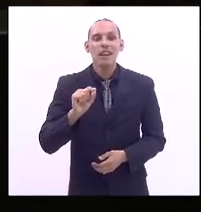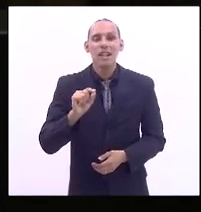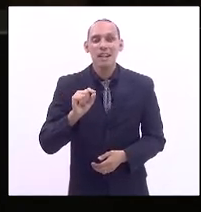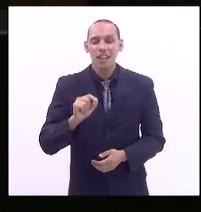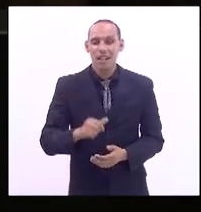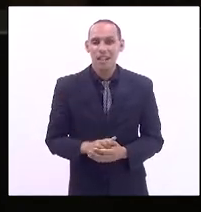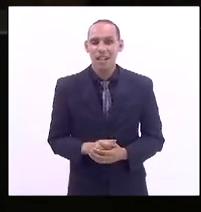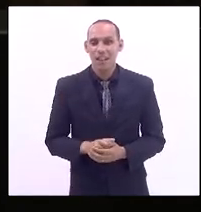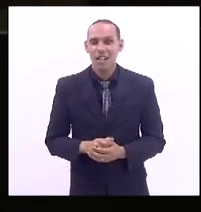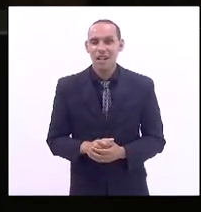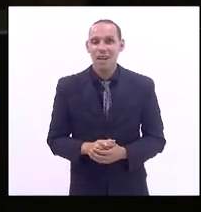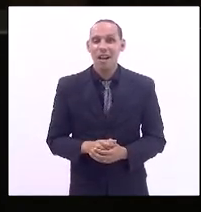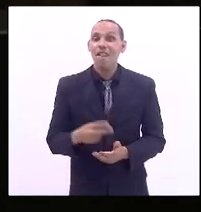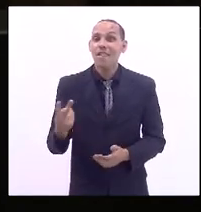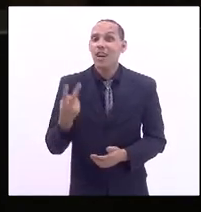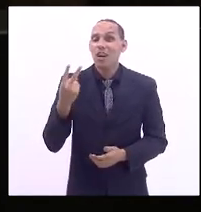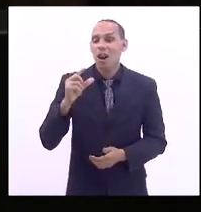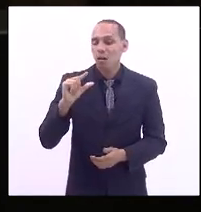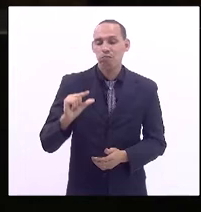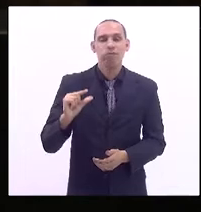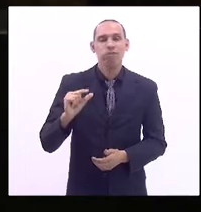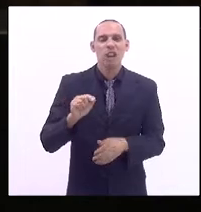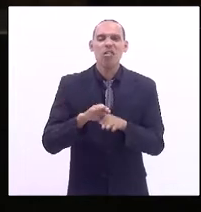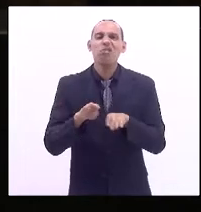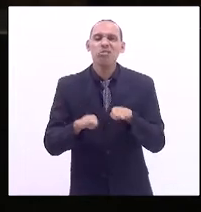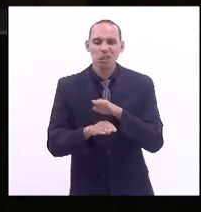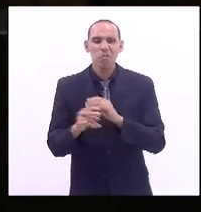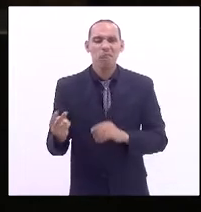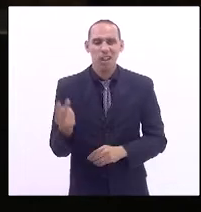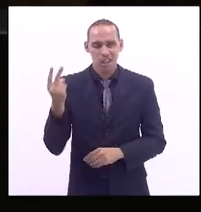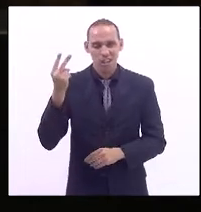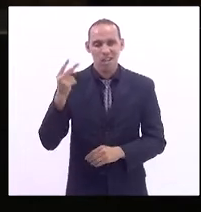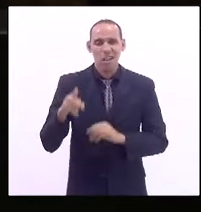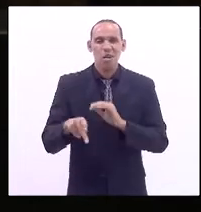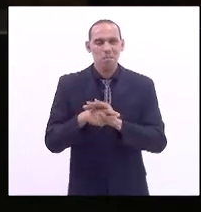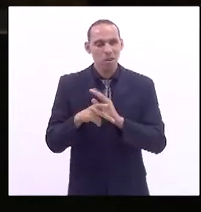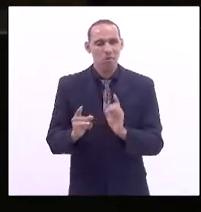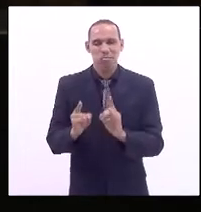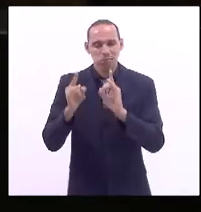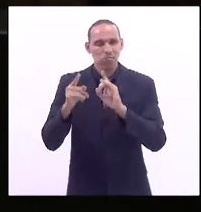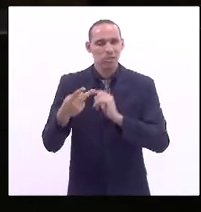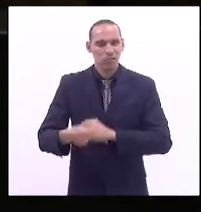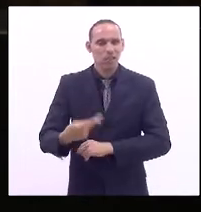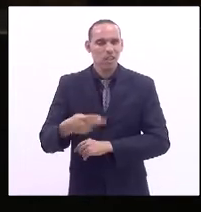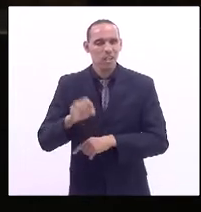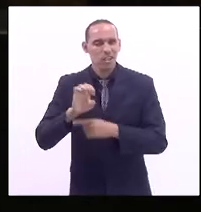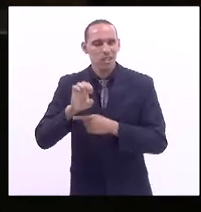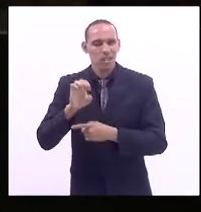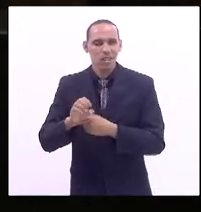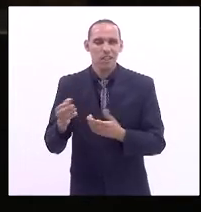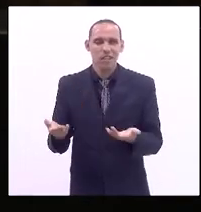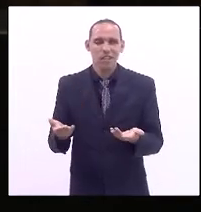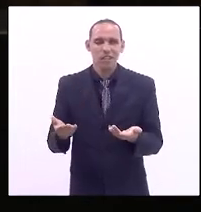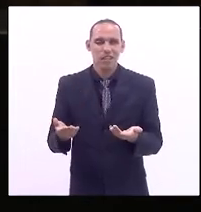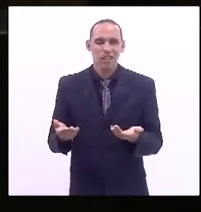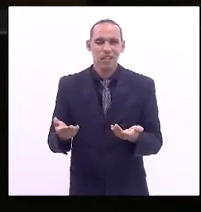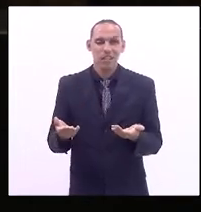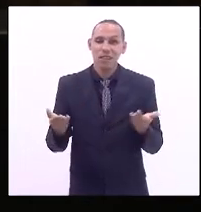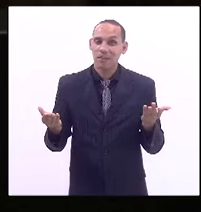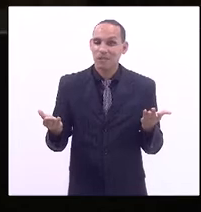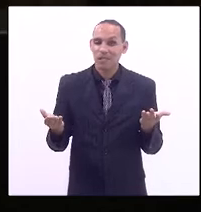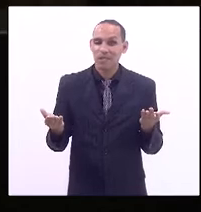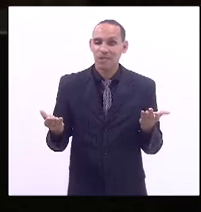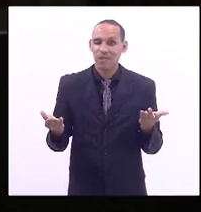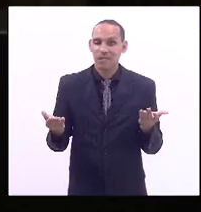subsub valorização desses Imóveis que pertencem ao estado e que pretende através